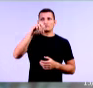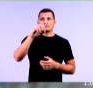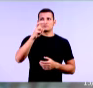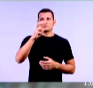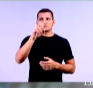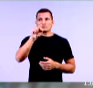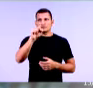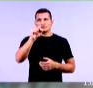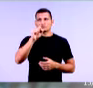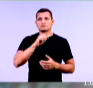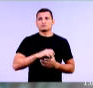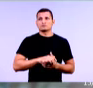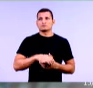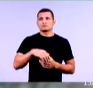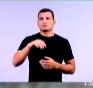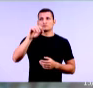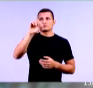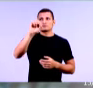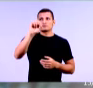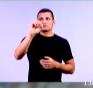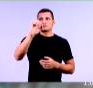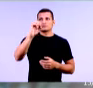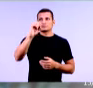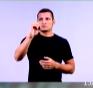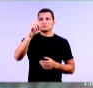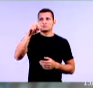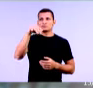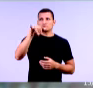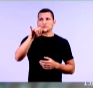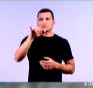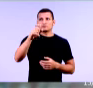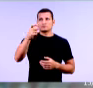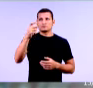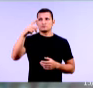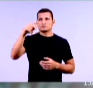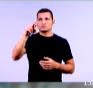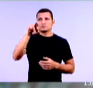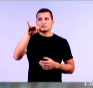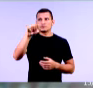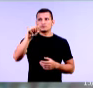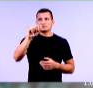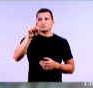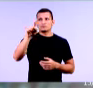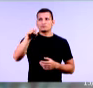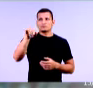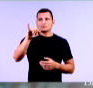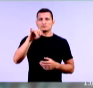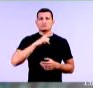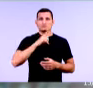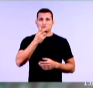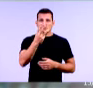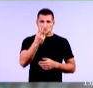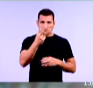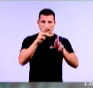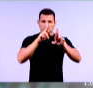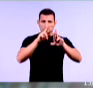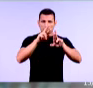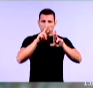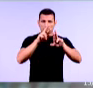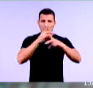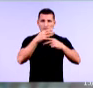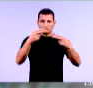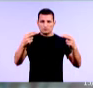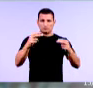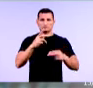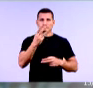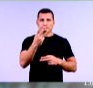da Apple e um Xperia Z1 da Sony, né? São três objetos que existem,